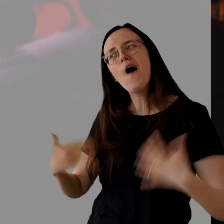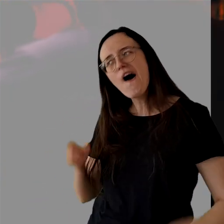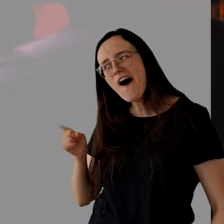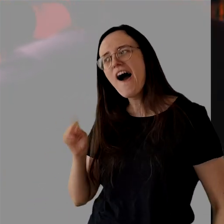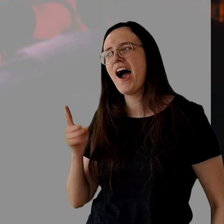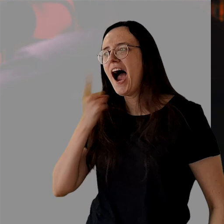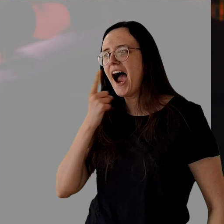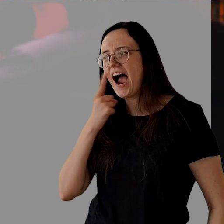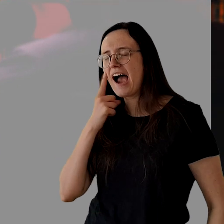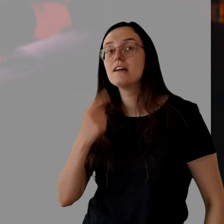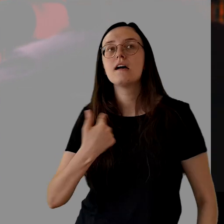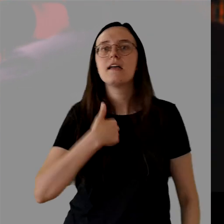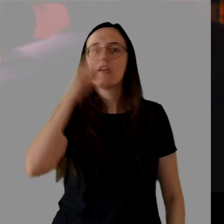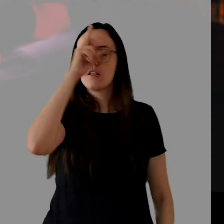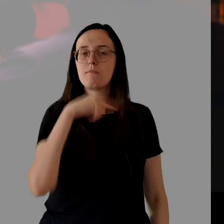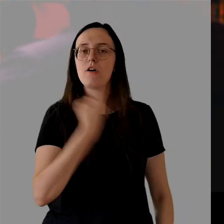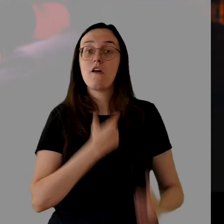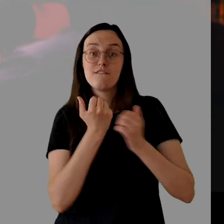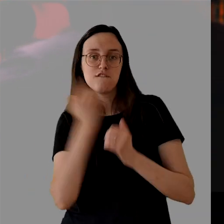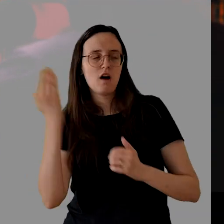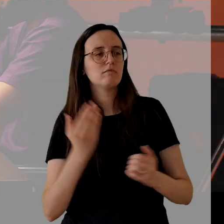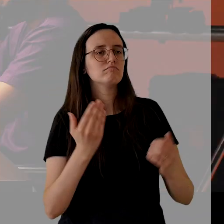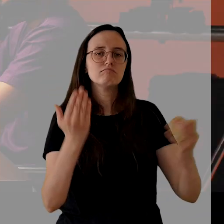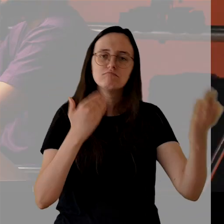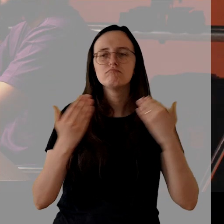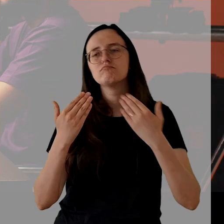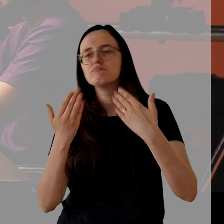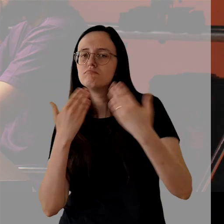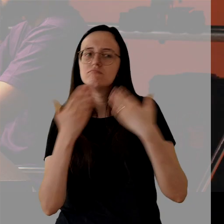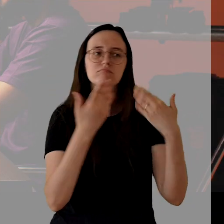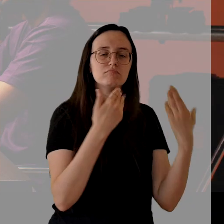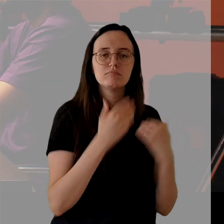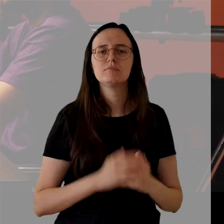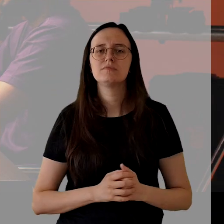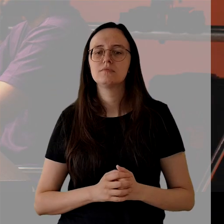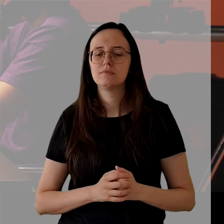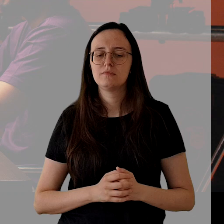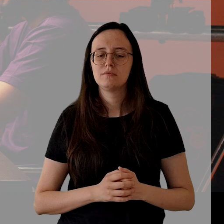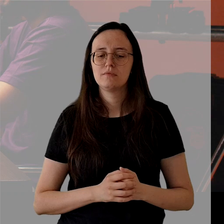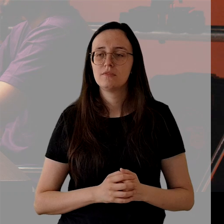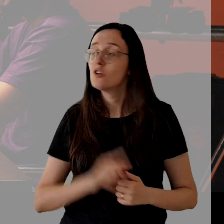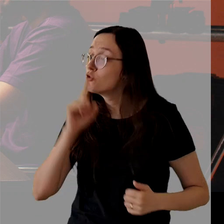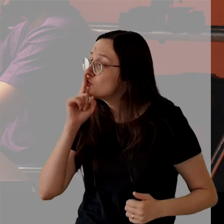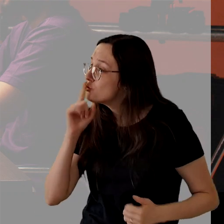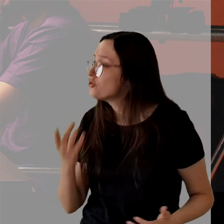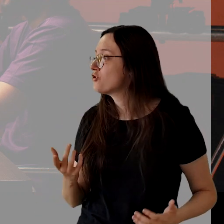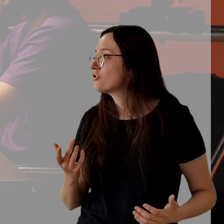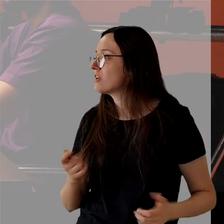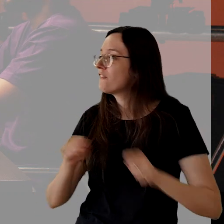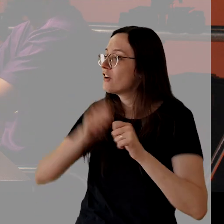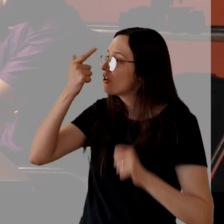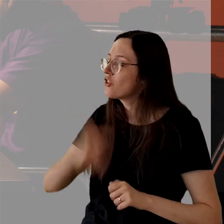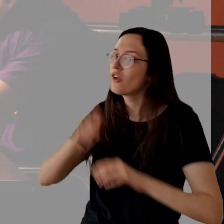só. aqui. Eu lembro que a gente tava lá fora, daí o pessoal veio conversar com a gente e tal. De repente, alguém chegou. Shh, pô, os caras estão voltando, vão ter que fazer mais um